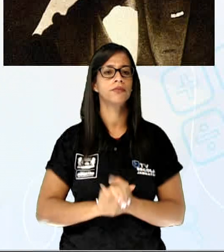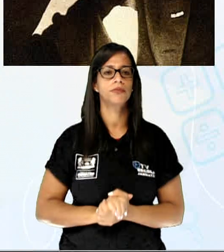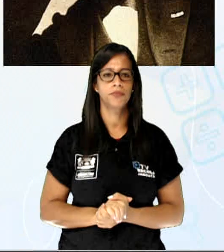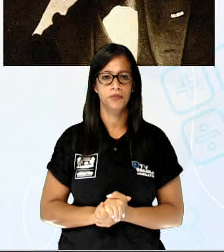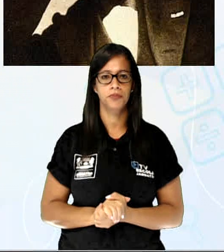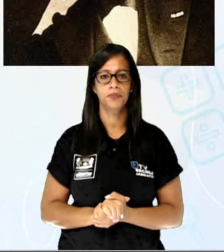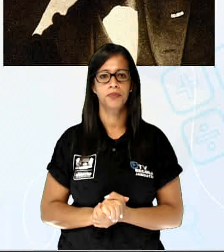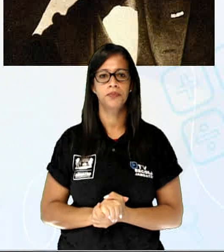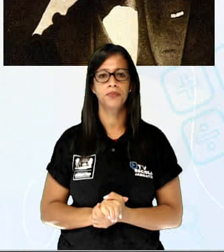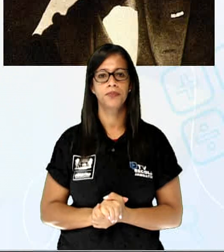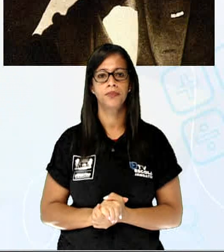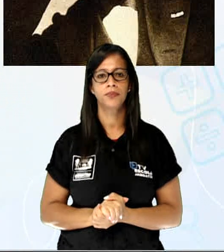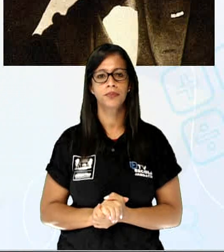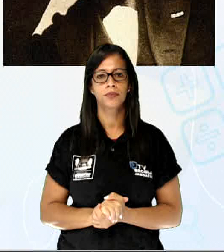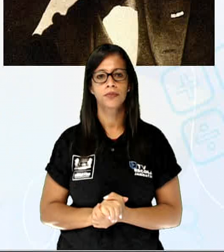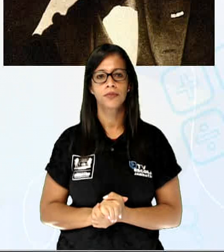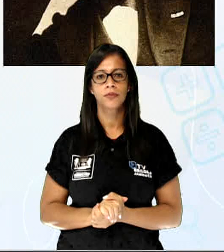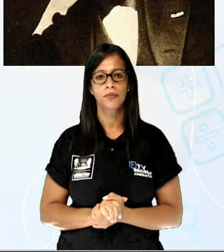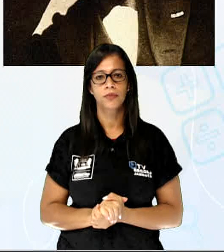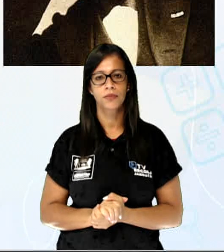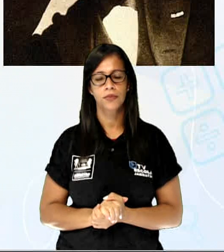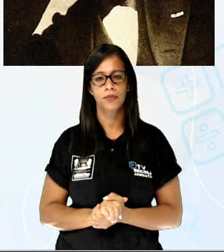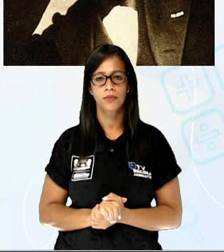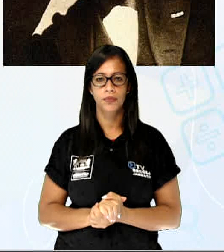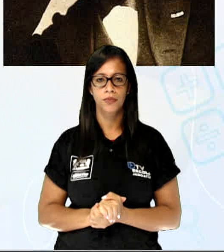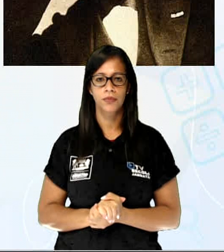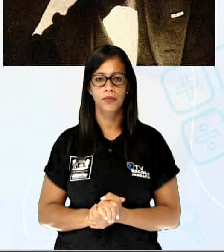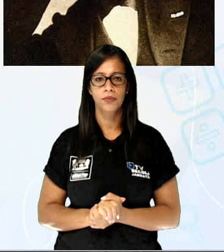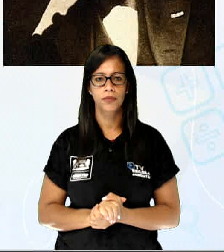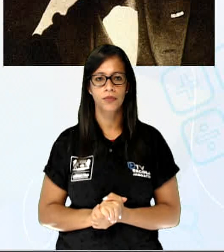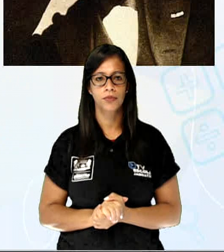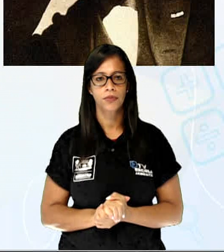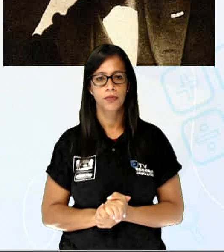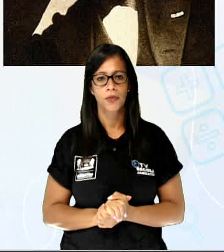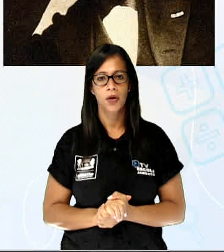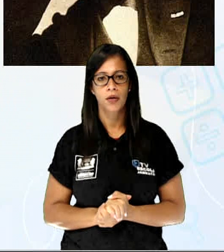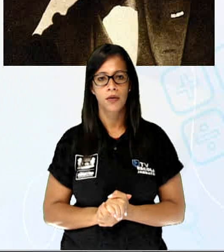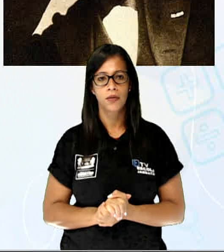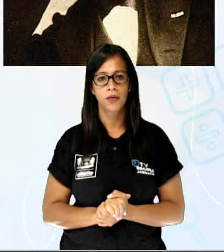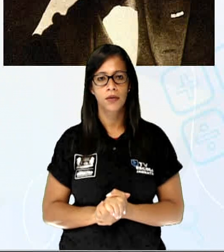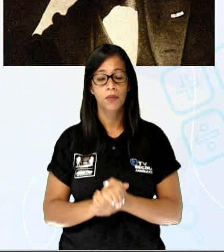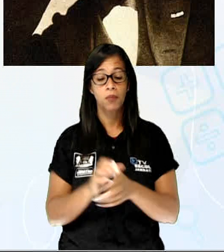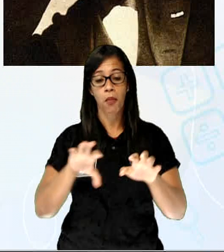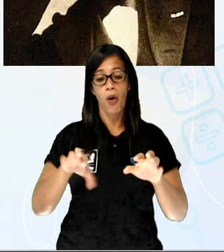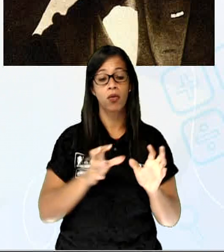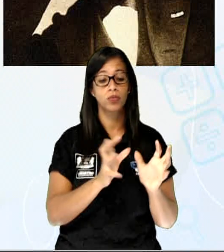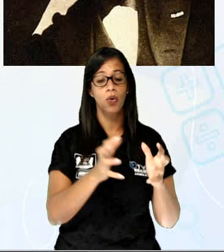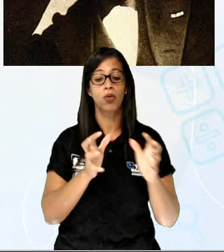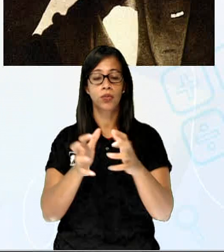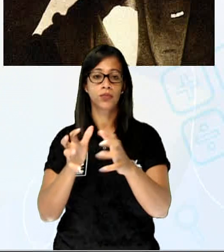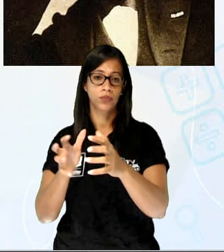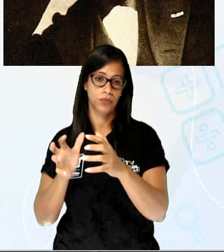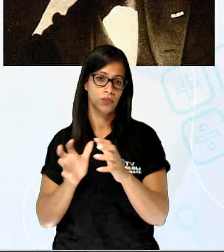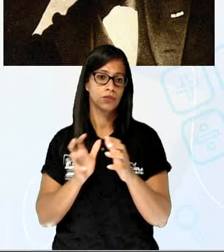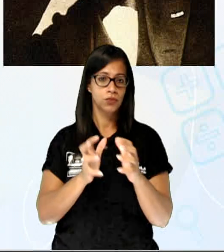na abreviação OS. O que vai determinar esse número é a combinação orquestral